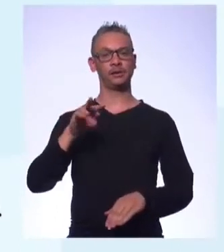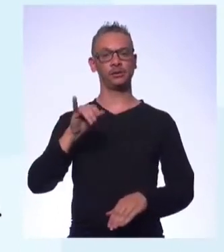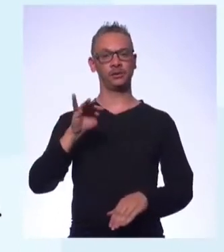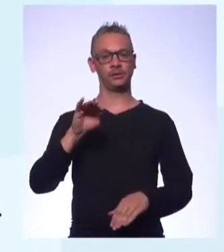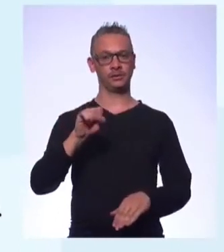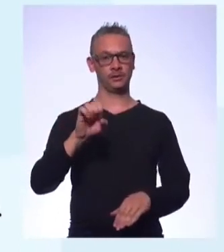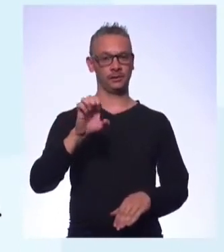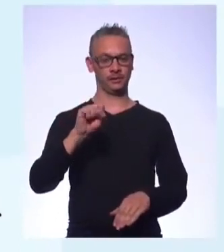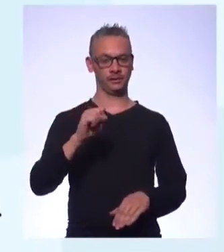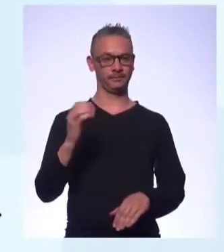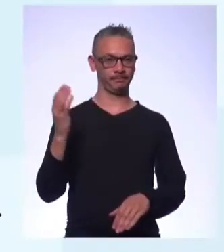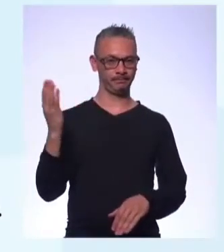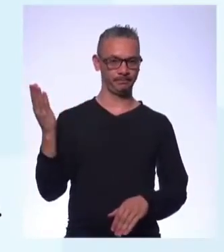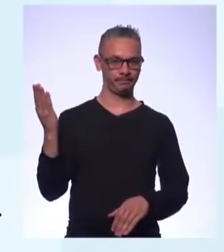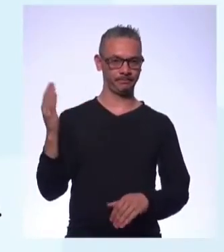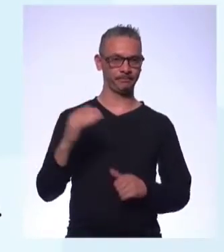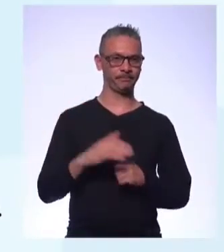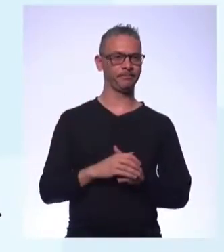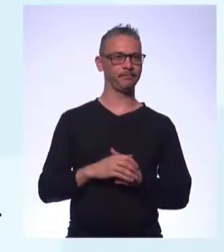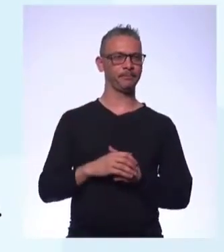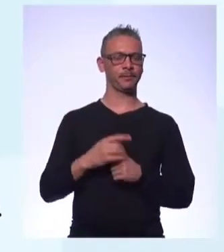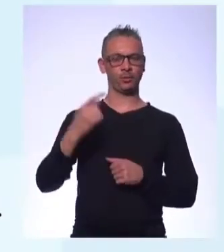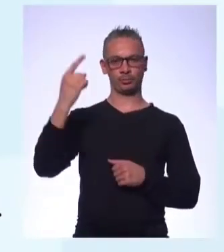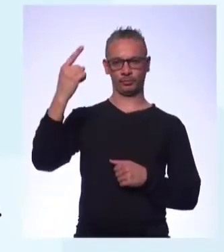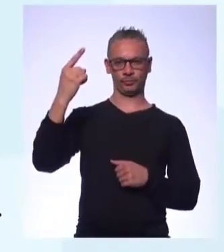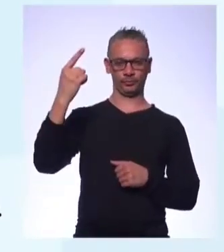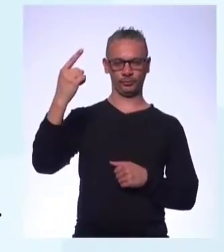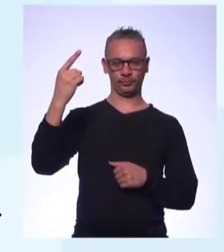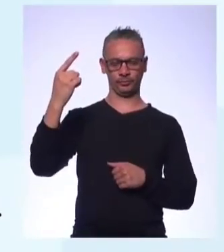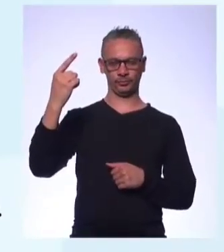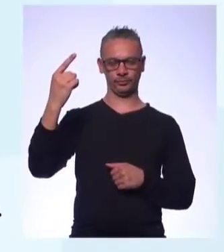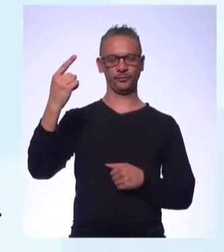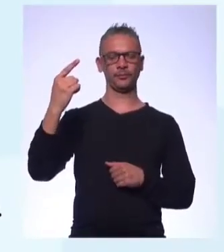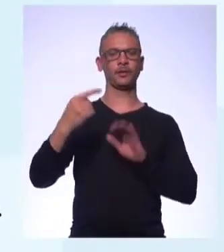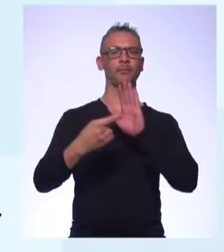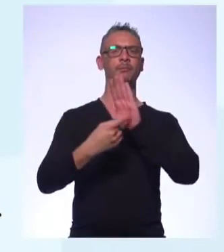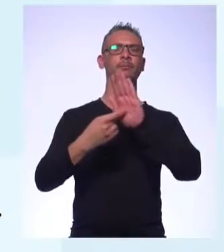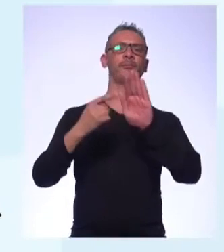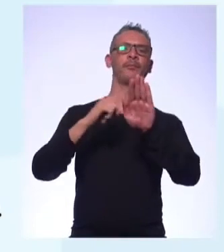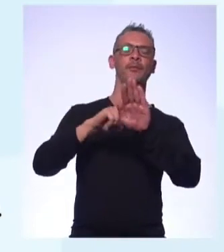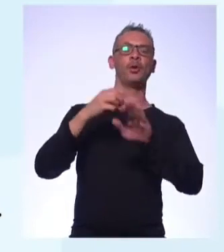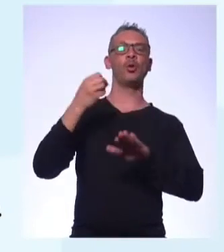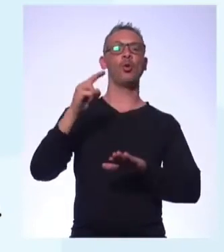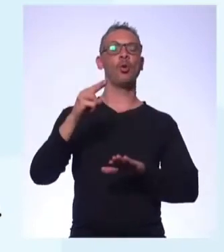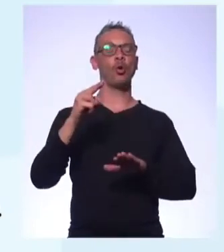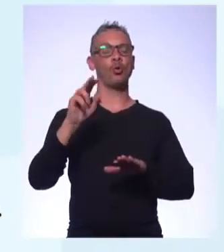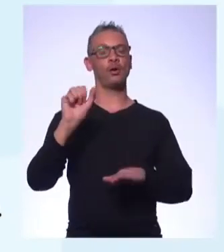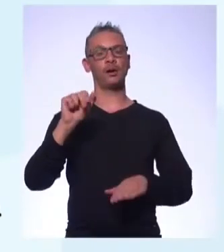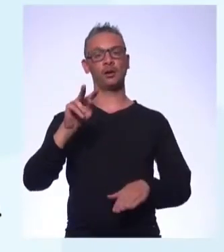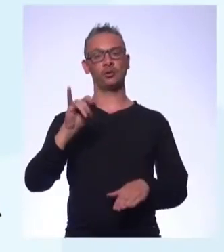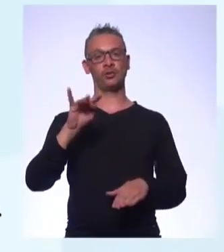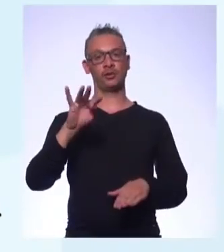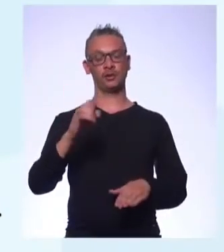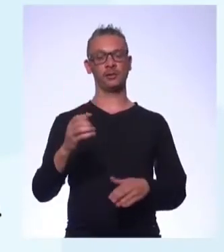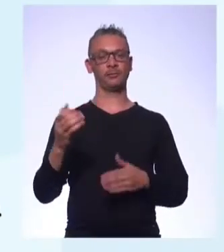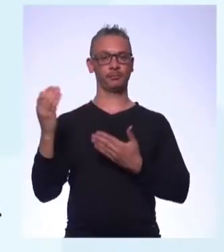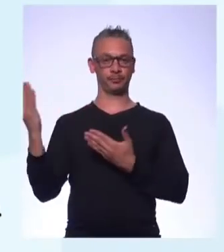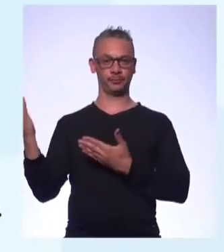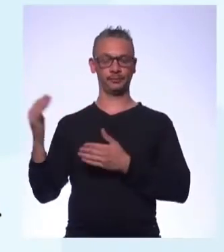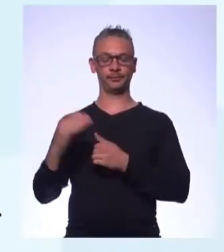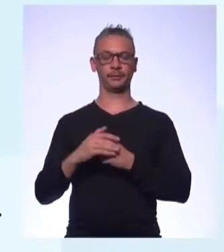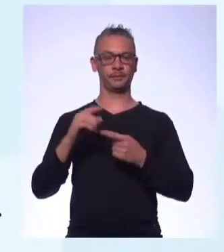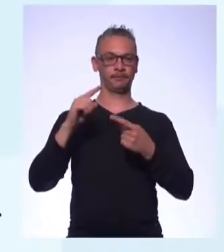continuar aquele exercício. Digam para mim se no primeiro é metáfora ou é antítese. E no segundo? Vou ler aqui a primeira,